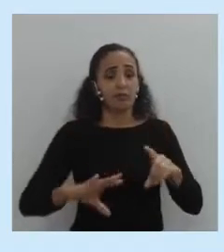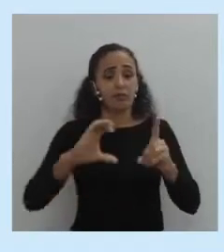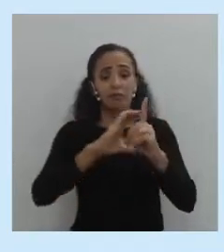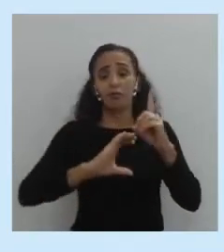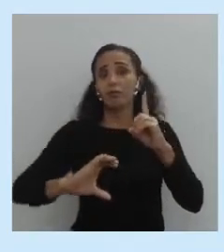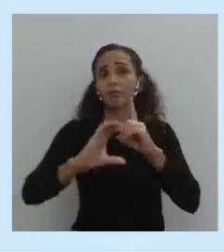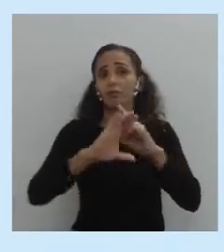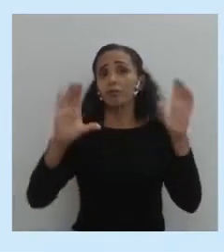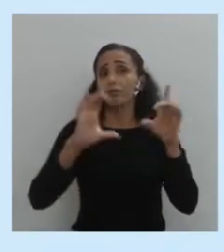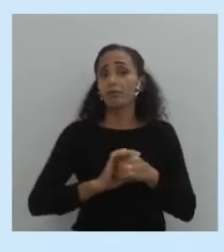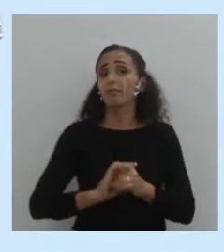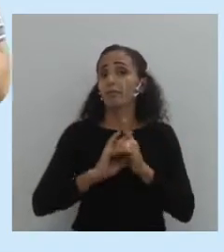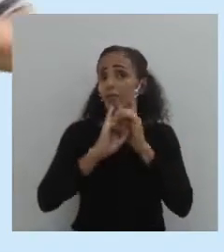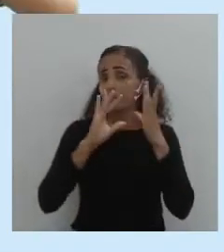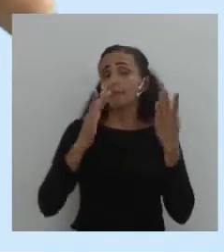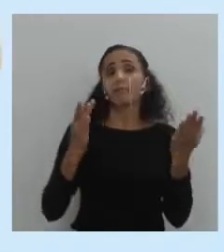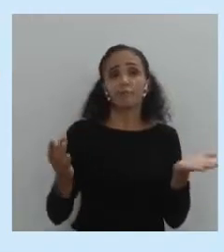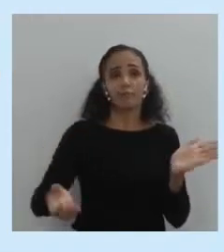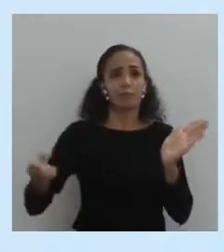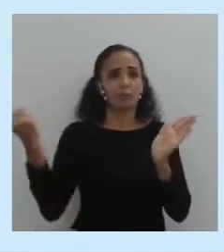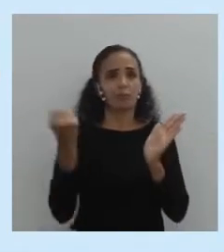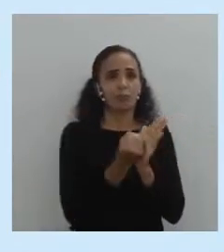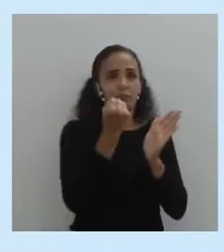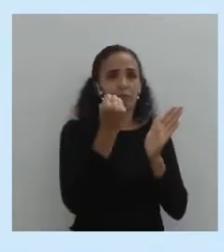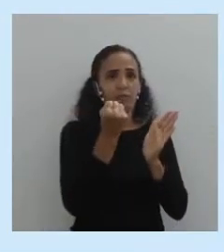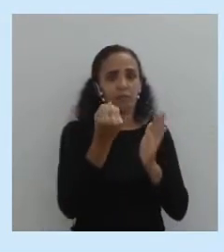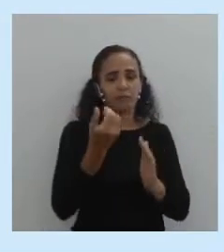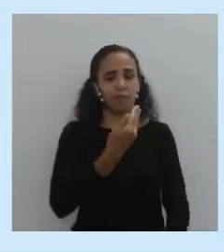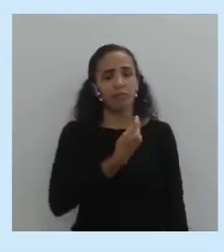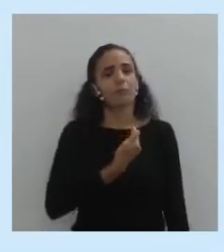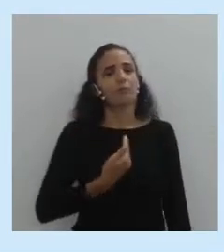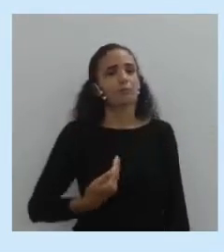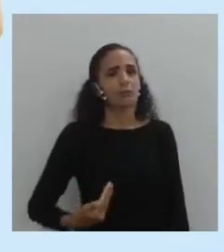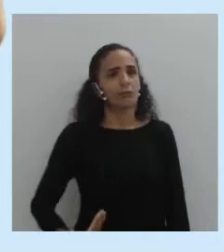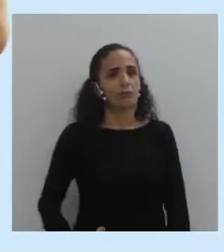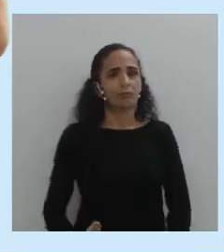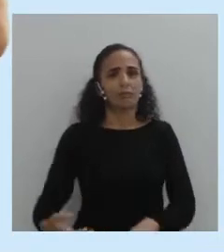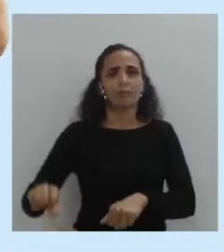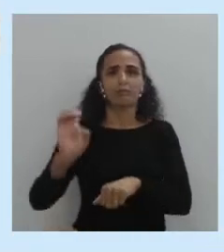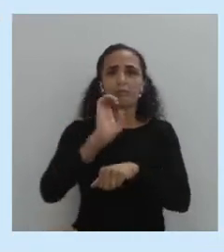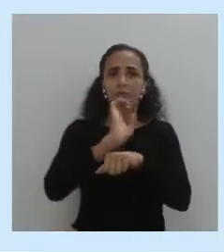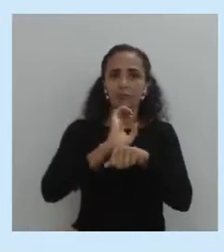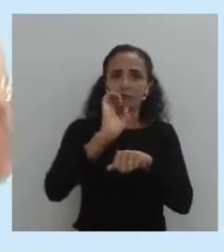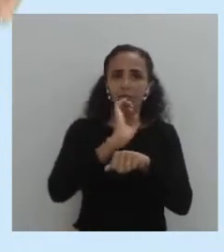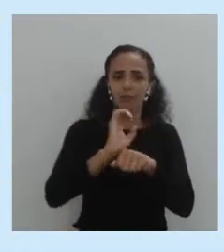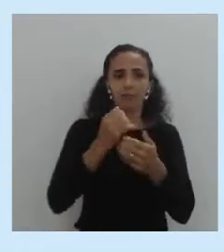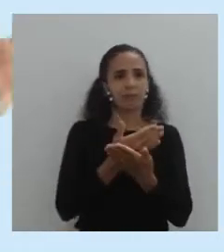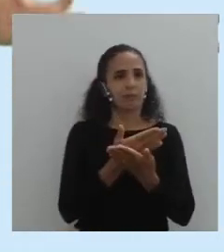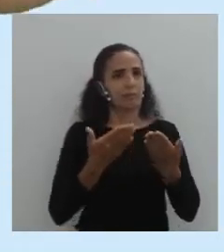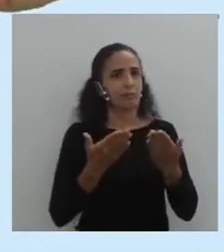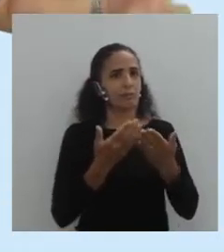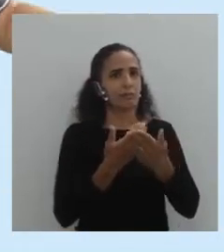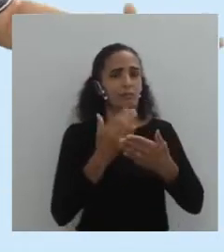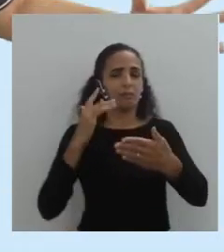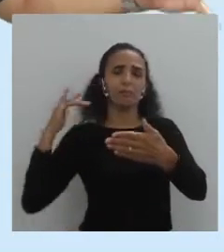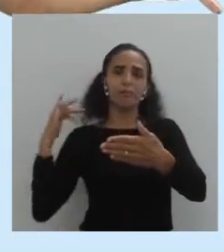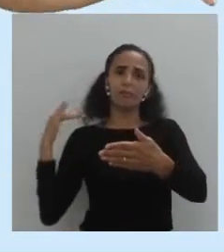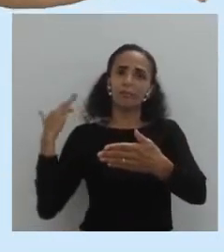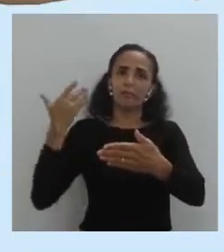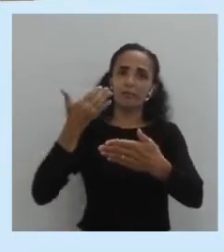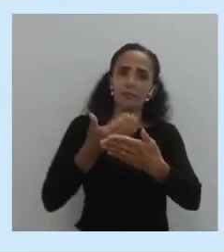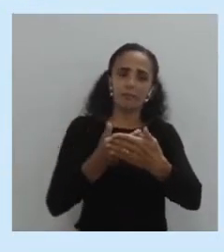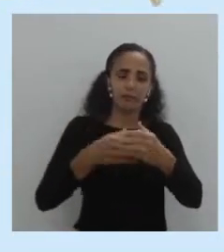religioso. Então, essa é uma questão, é uma marca do nosso governo, do nosso Estado, aliás. Então, isso está lavrado